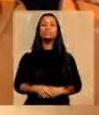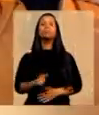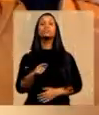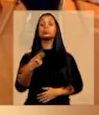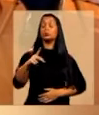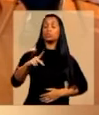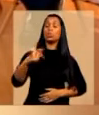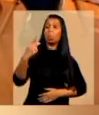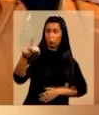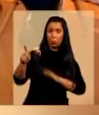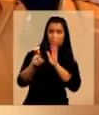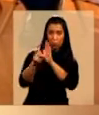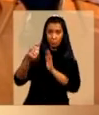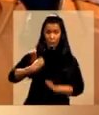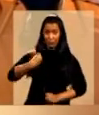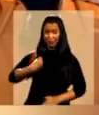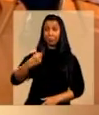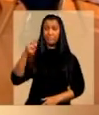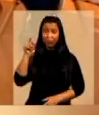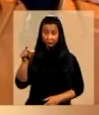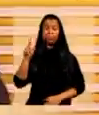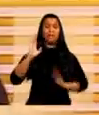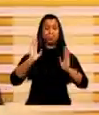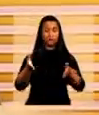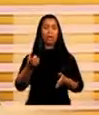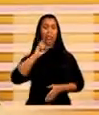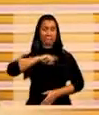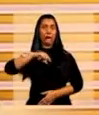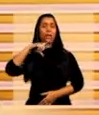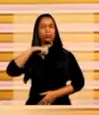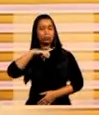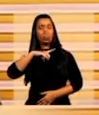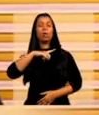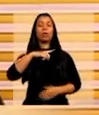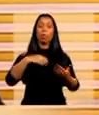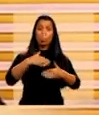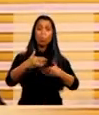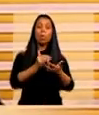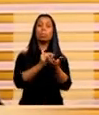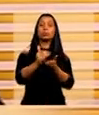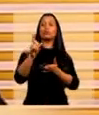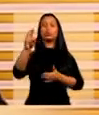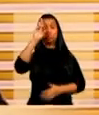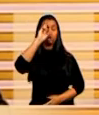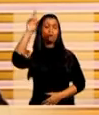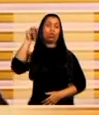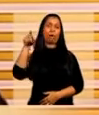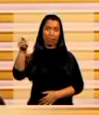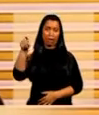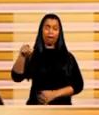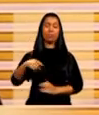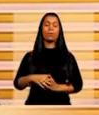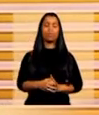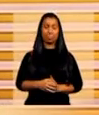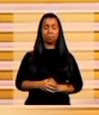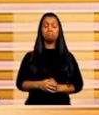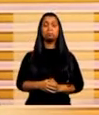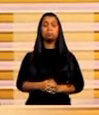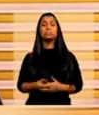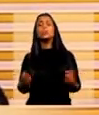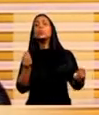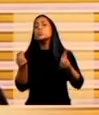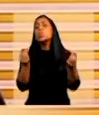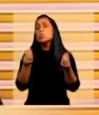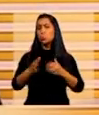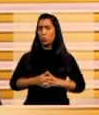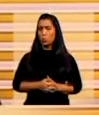importante. O Diego, no seu caso específico, você de assalariado passou a ser seu próprio patrão, seu